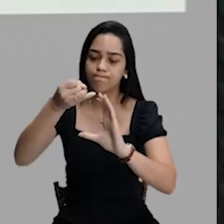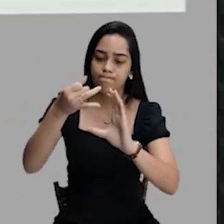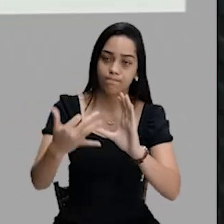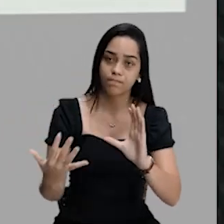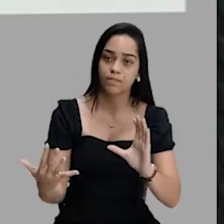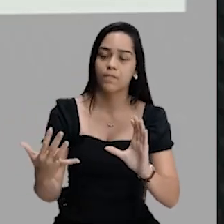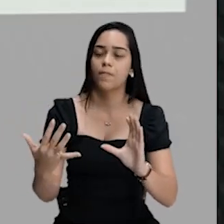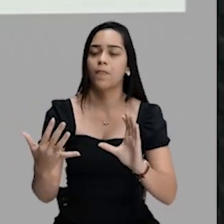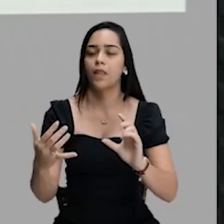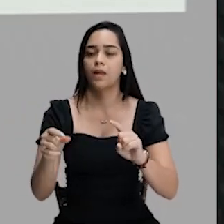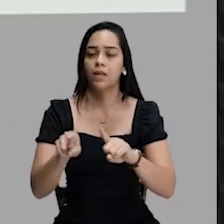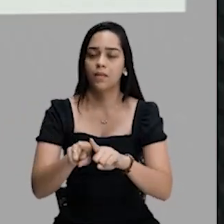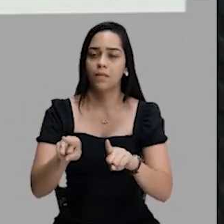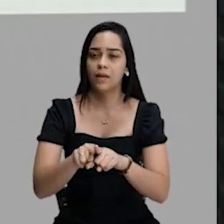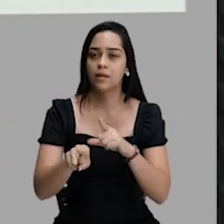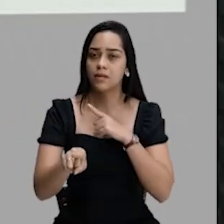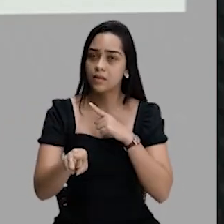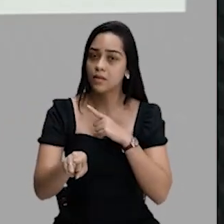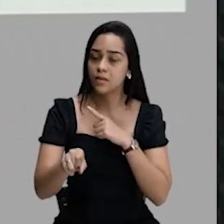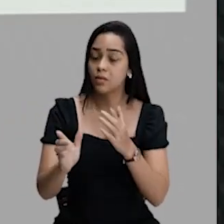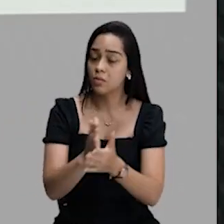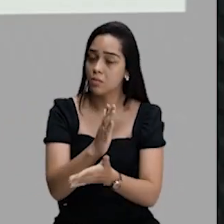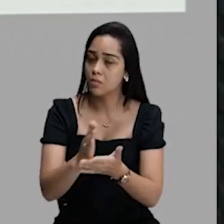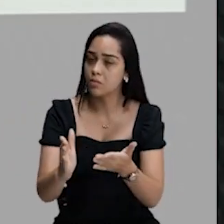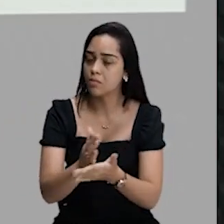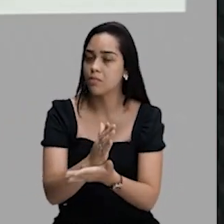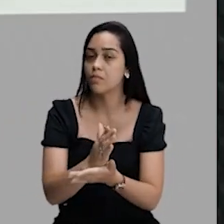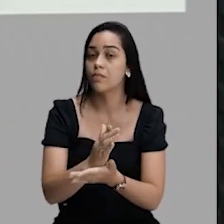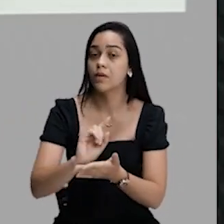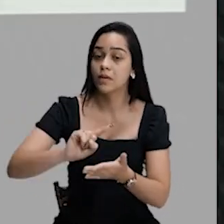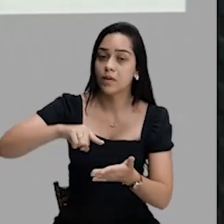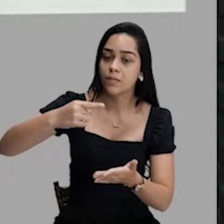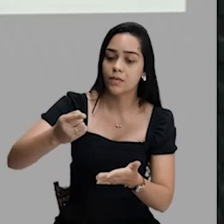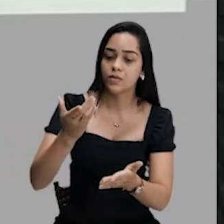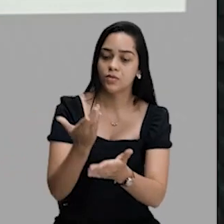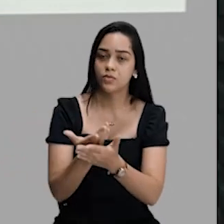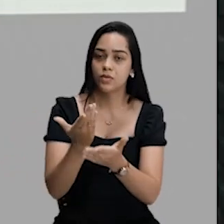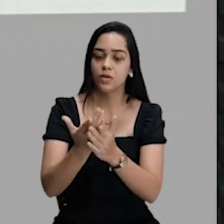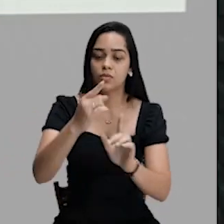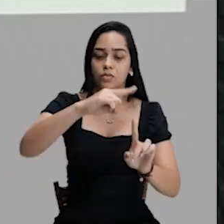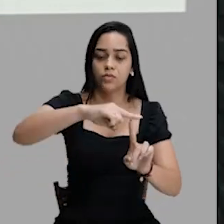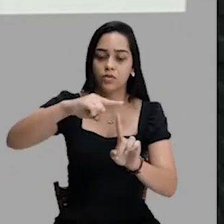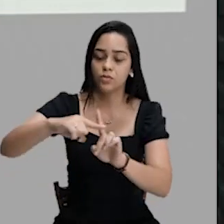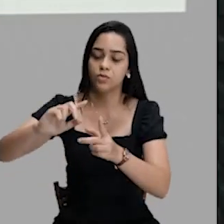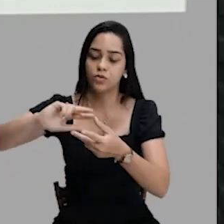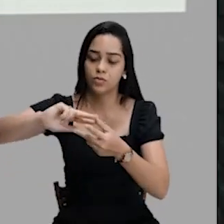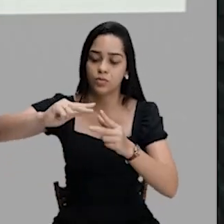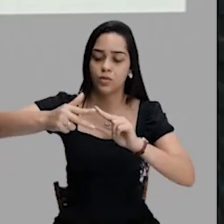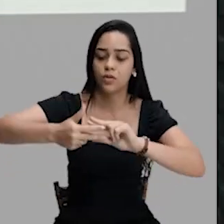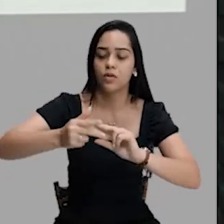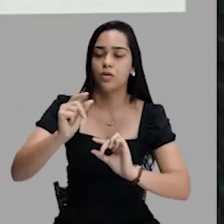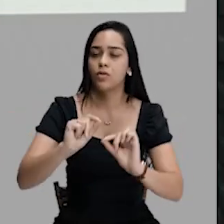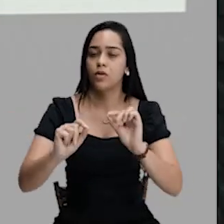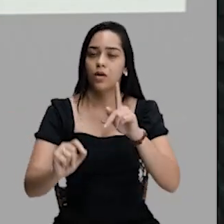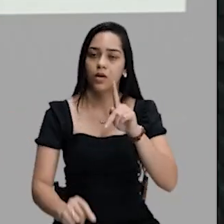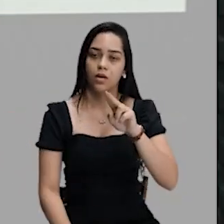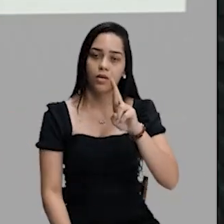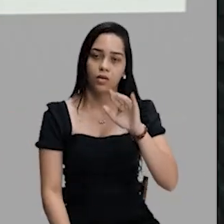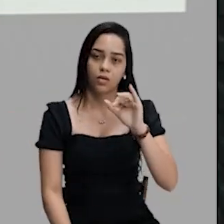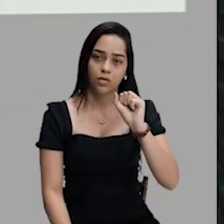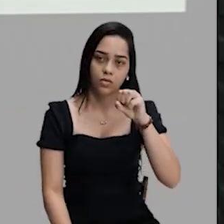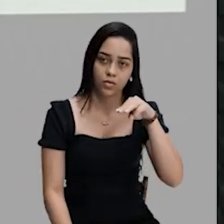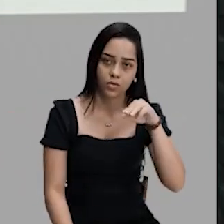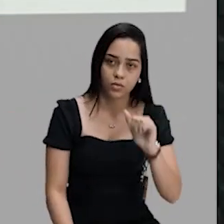certo? Algumas características. Depois a gente vai estudar os tipos de poliedro, que são os prismas,